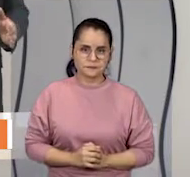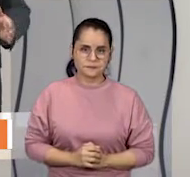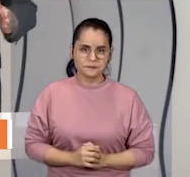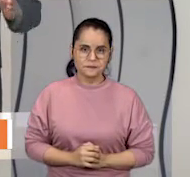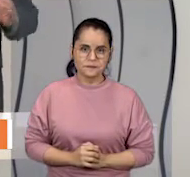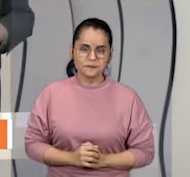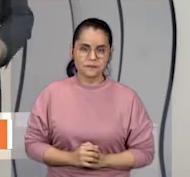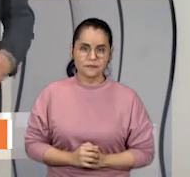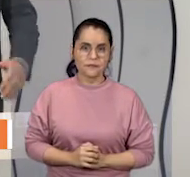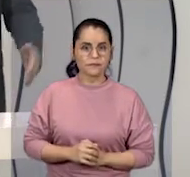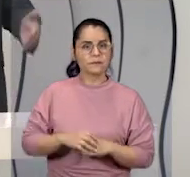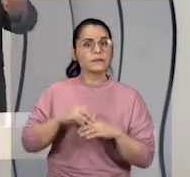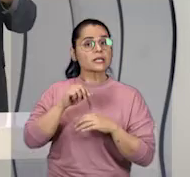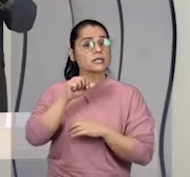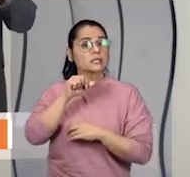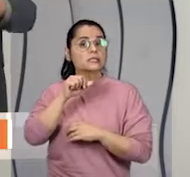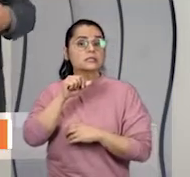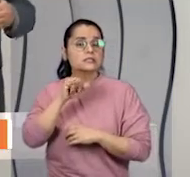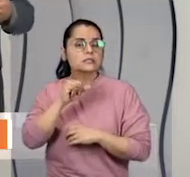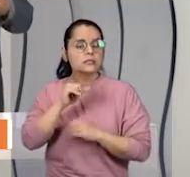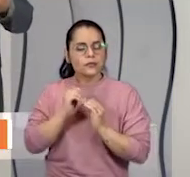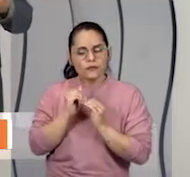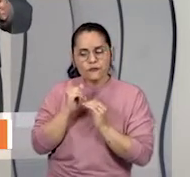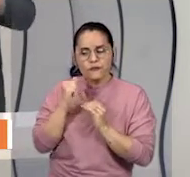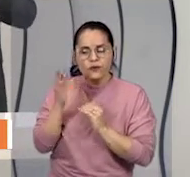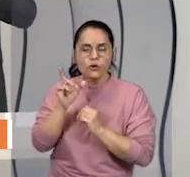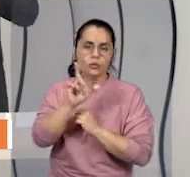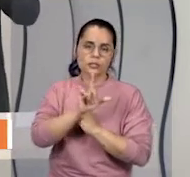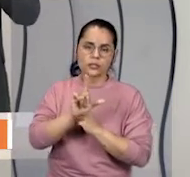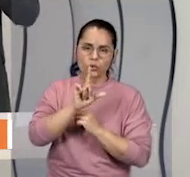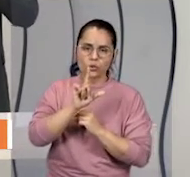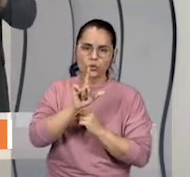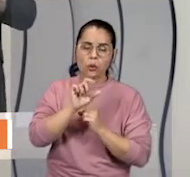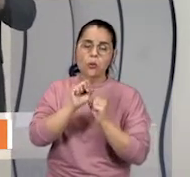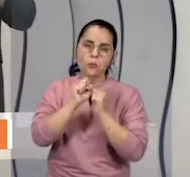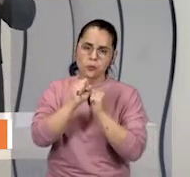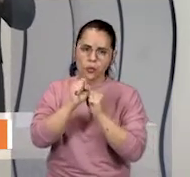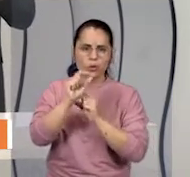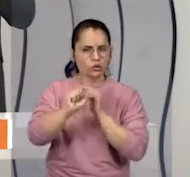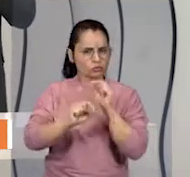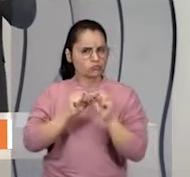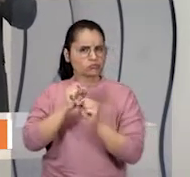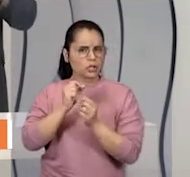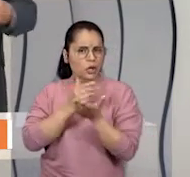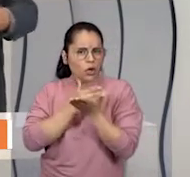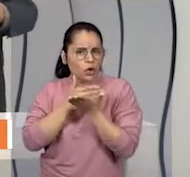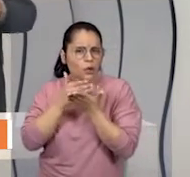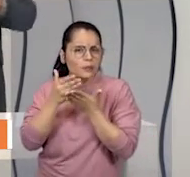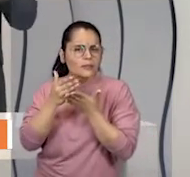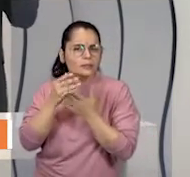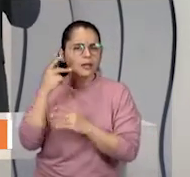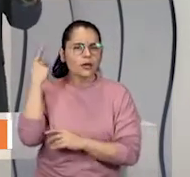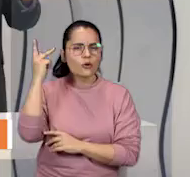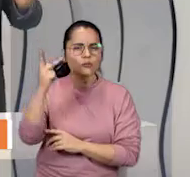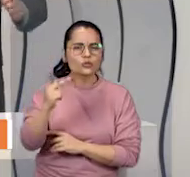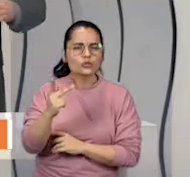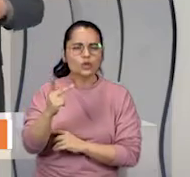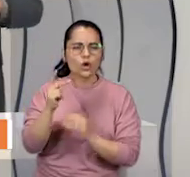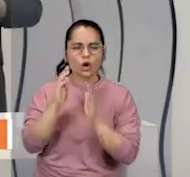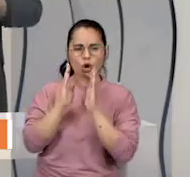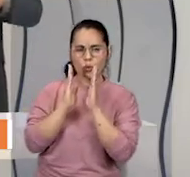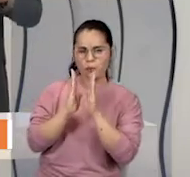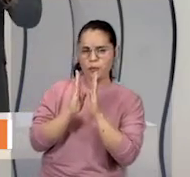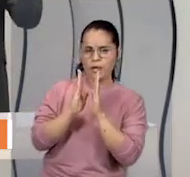Quando ele desconstrói essa lógica, ele pode iniciar ali uma história no meio,